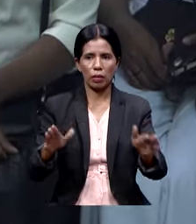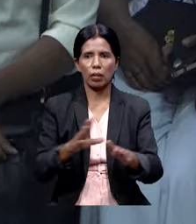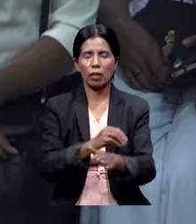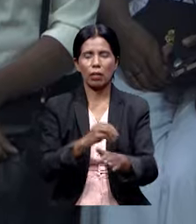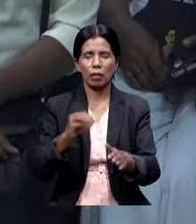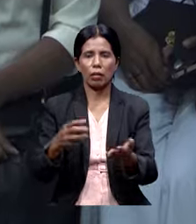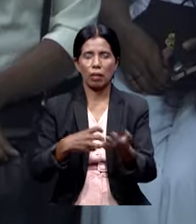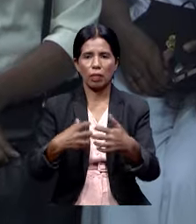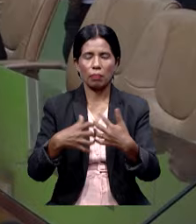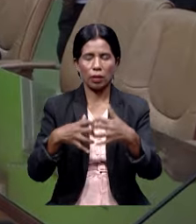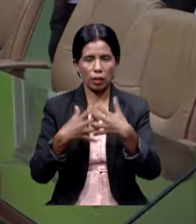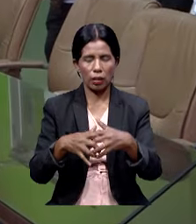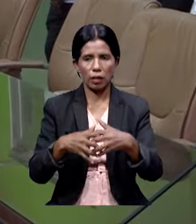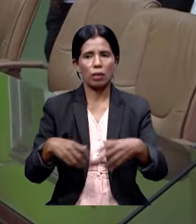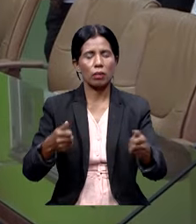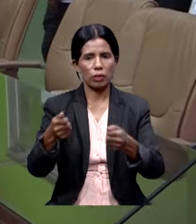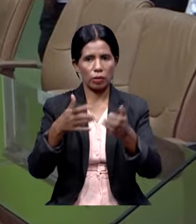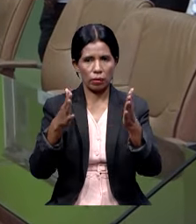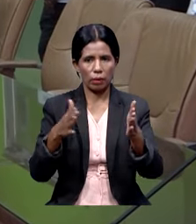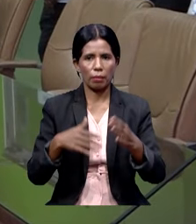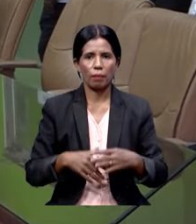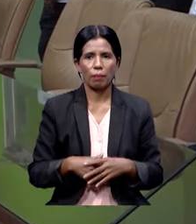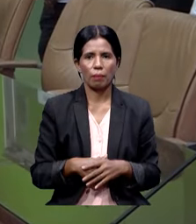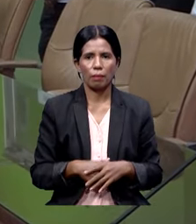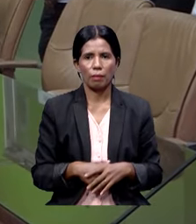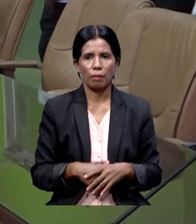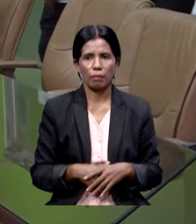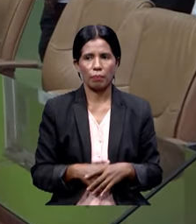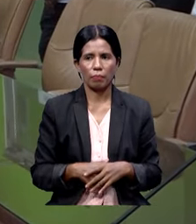mecânico, ho motorista. Efizienya Babu, Dilma Suzeti, Ziemen.